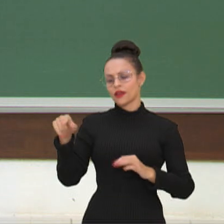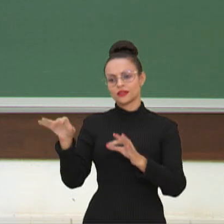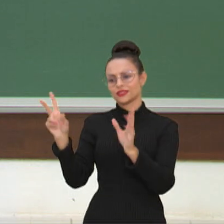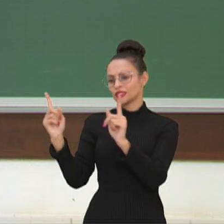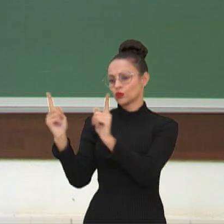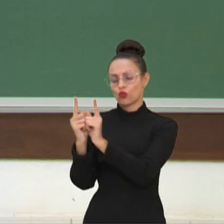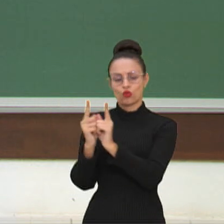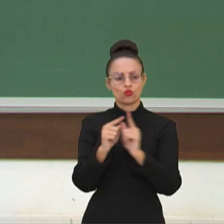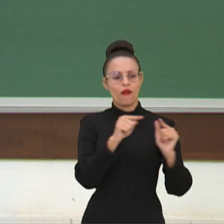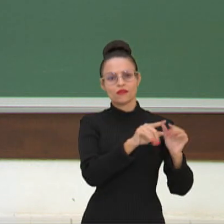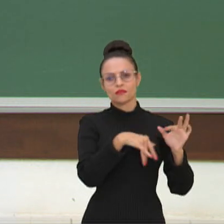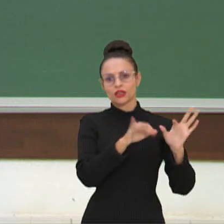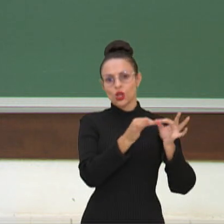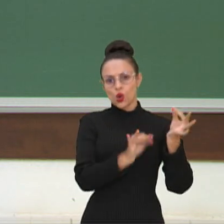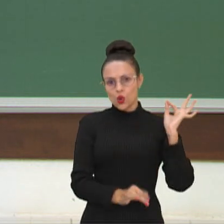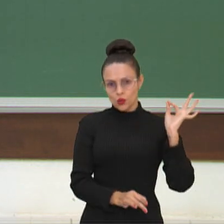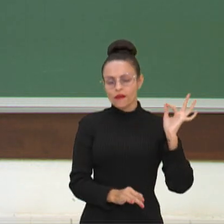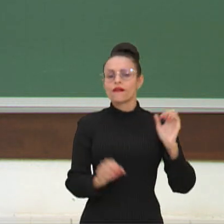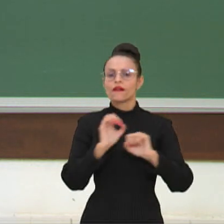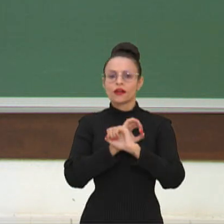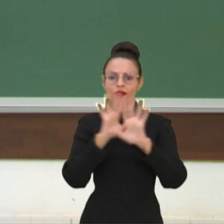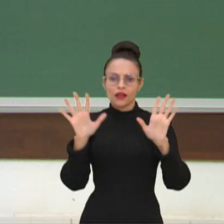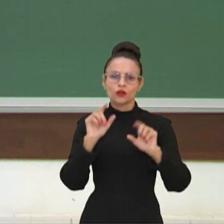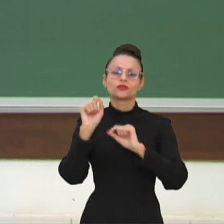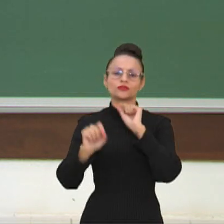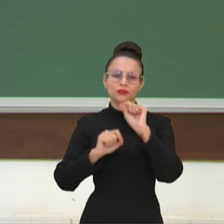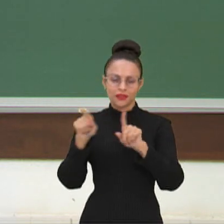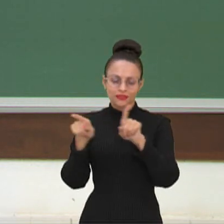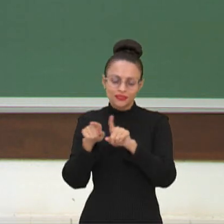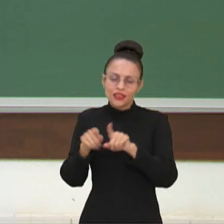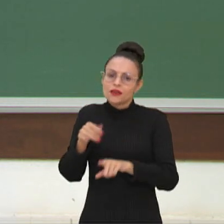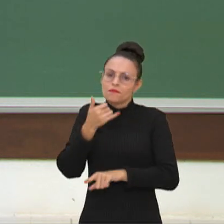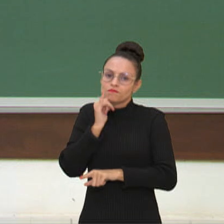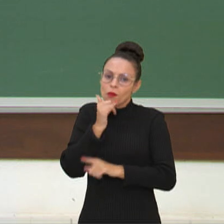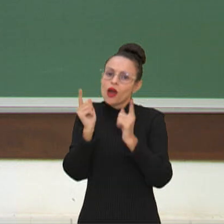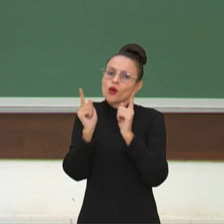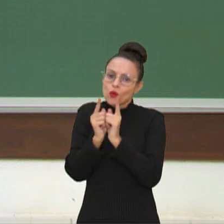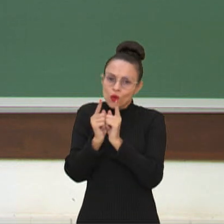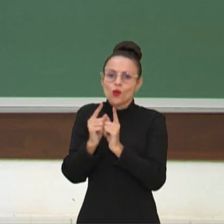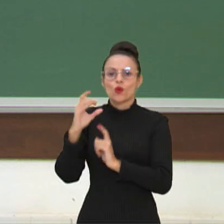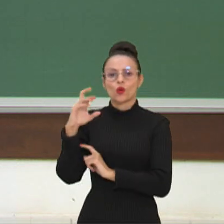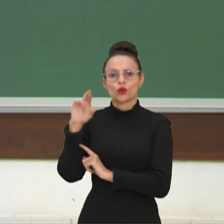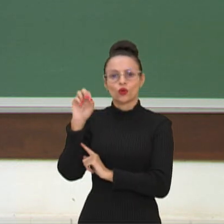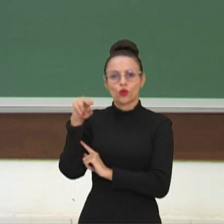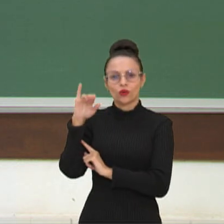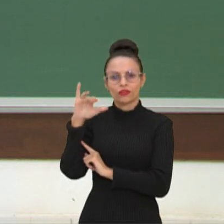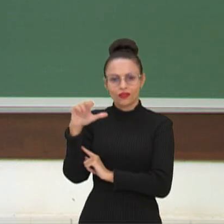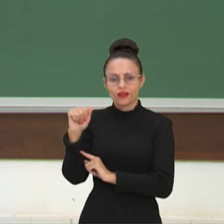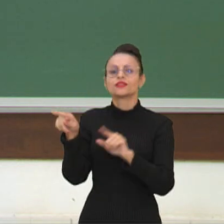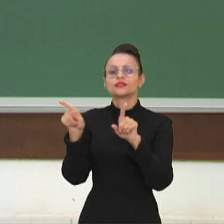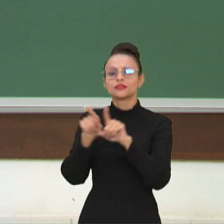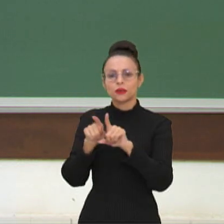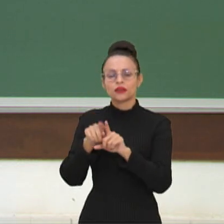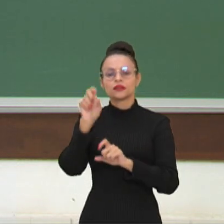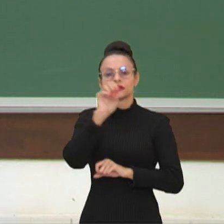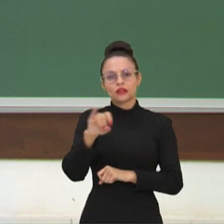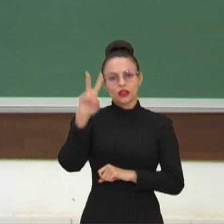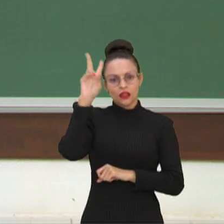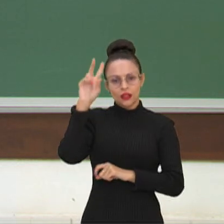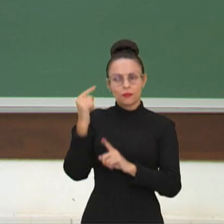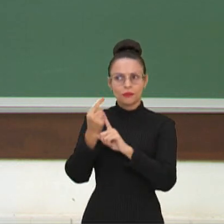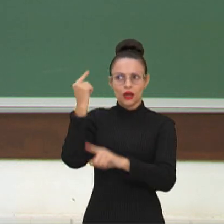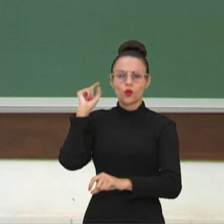6 da tarde? Muito provavelmente não também, né? Vamos considerar aí que